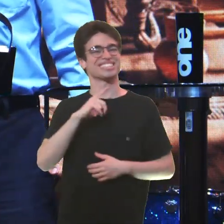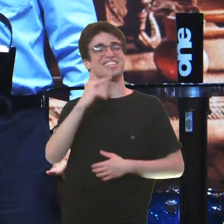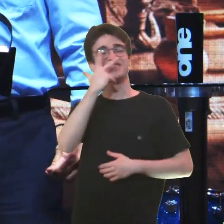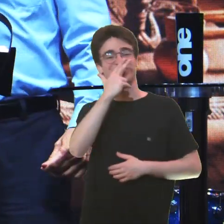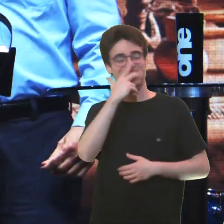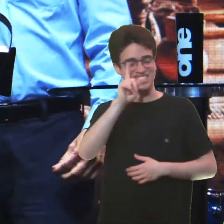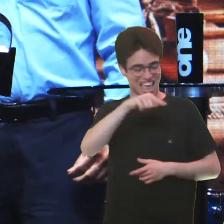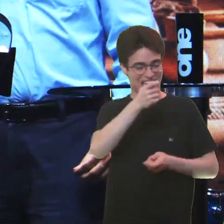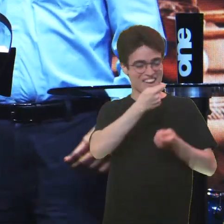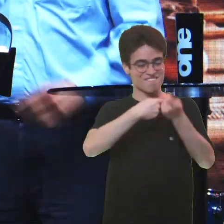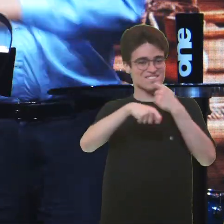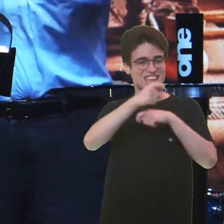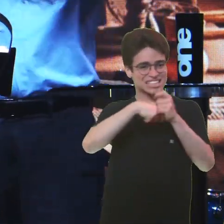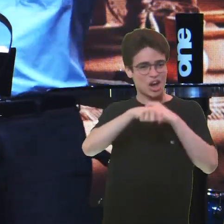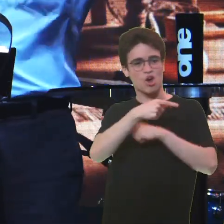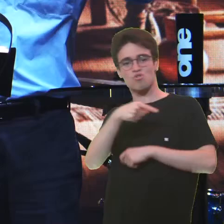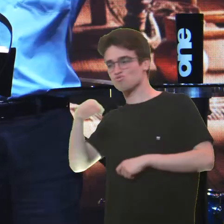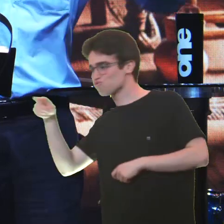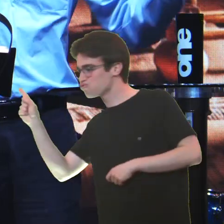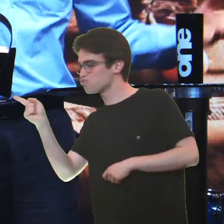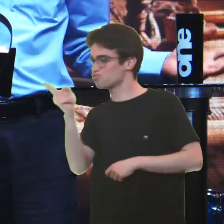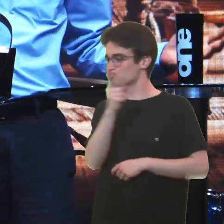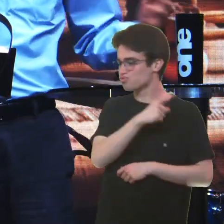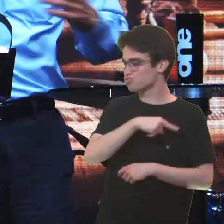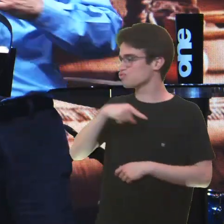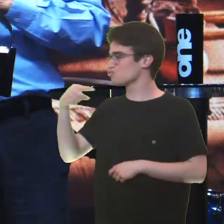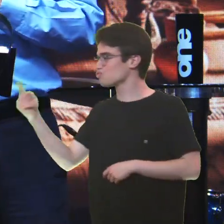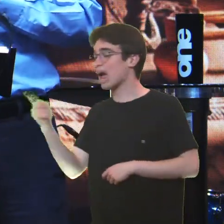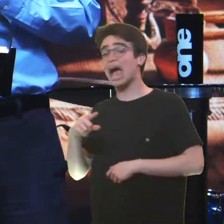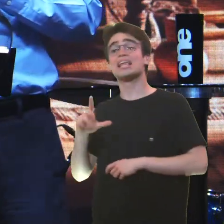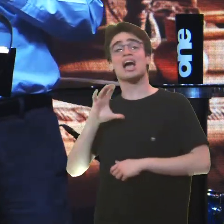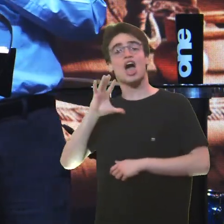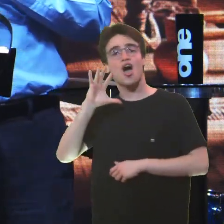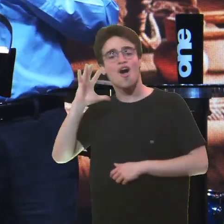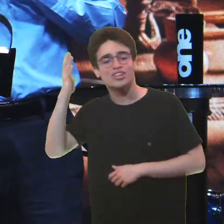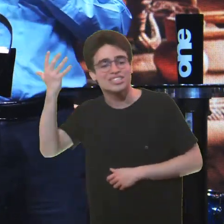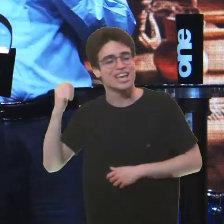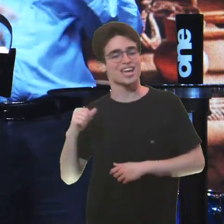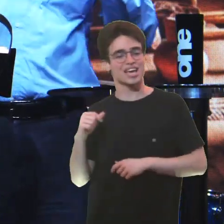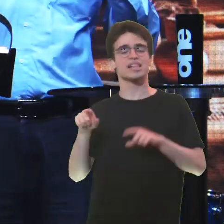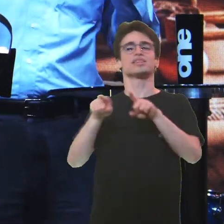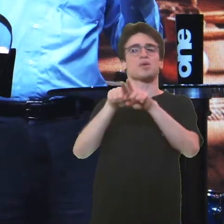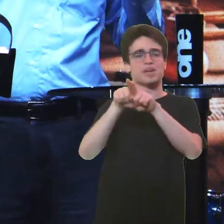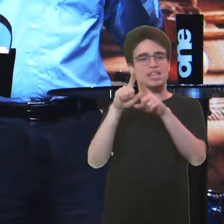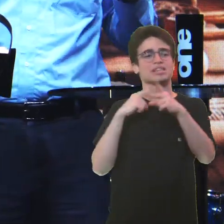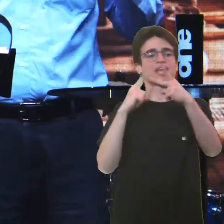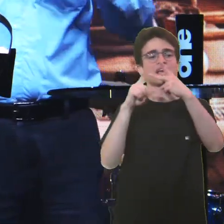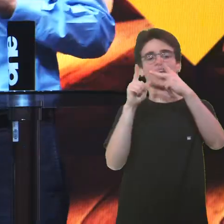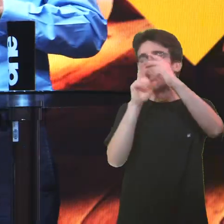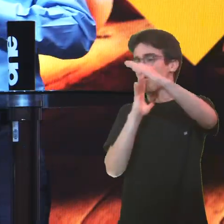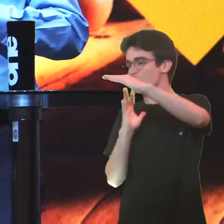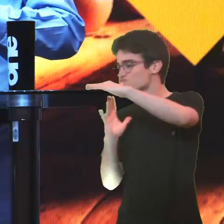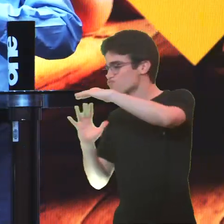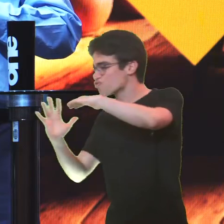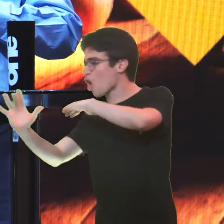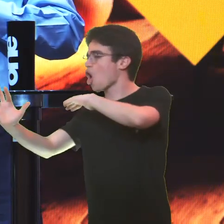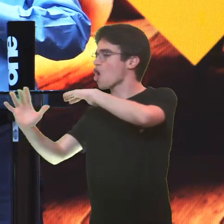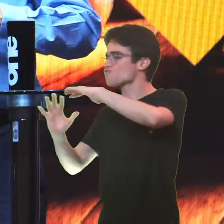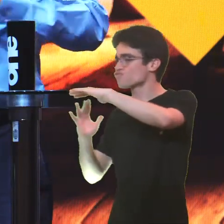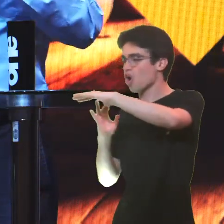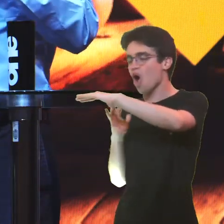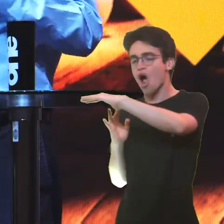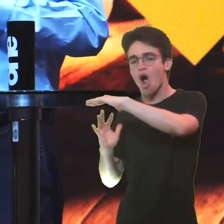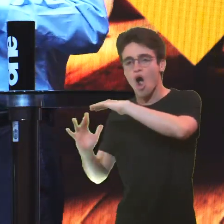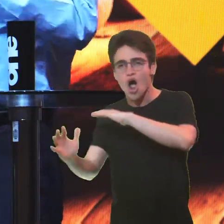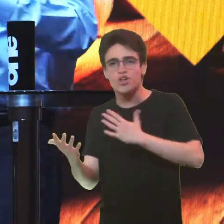as rotas comerciais, los movimientos migratorios, os movimentos migratórios, los caminos romanos. os caminhos